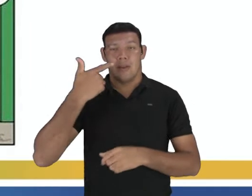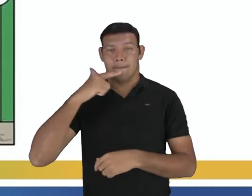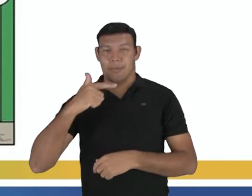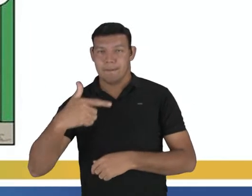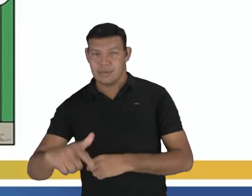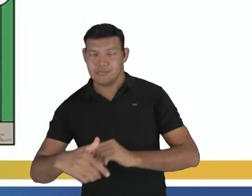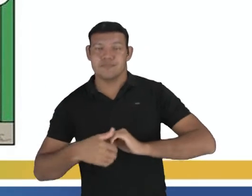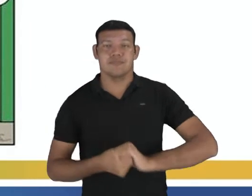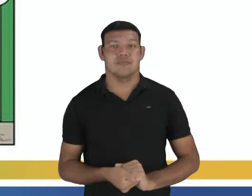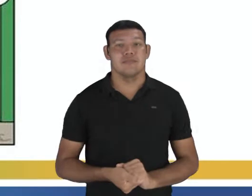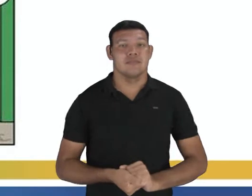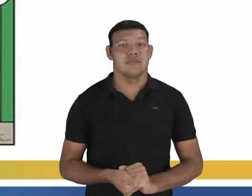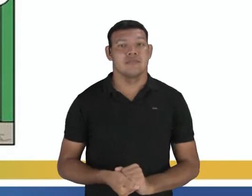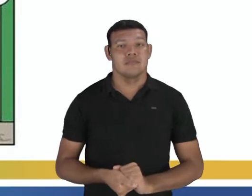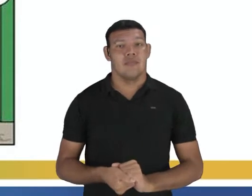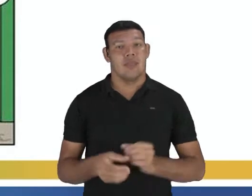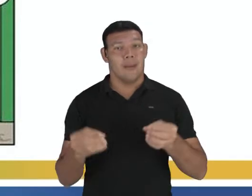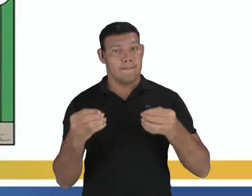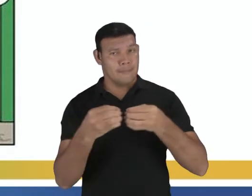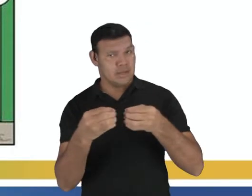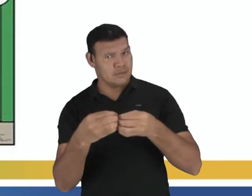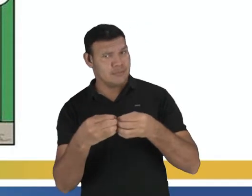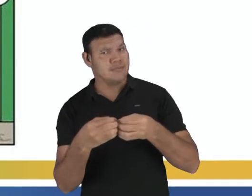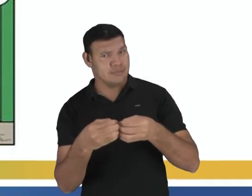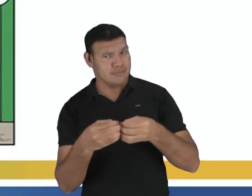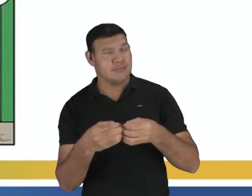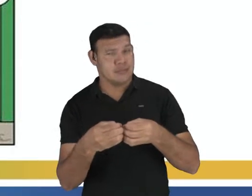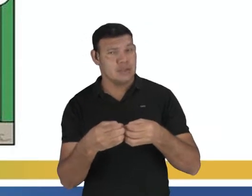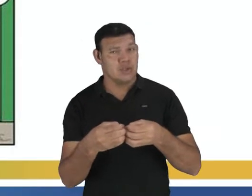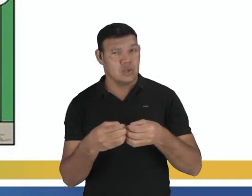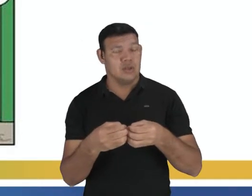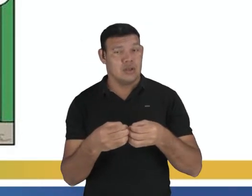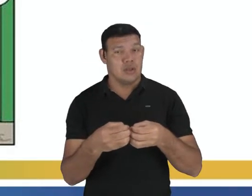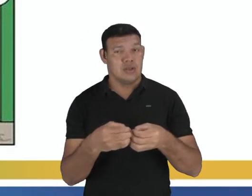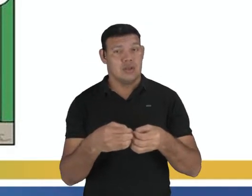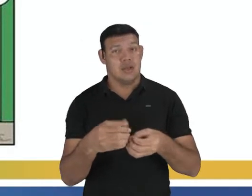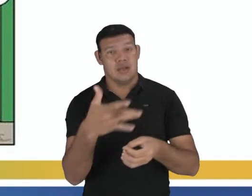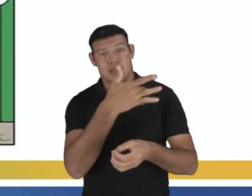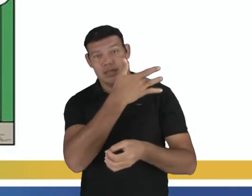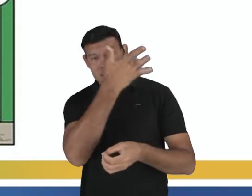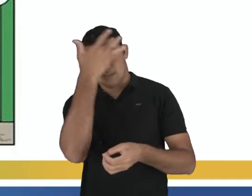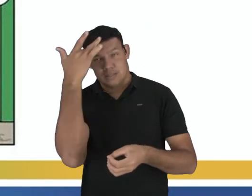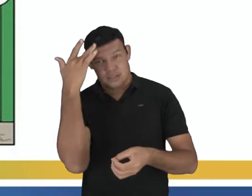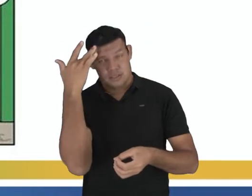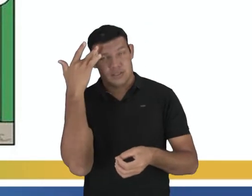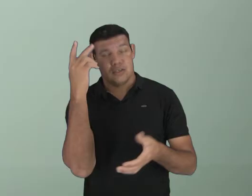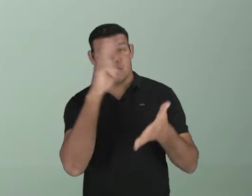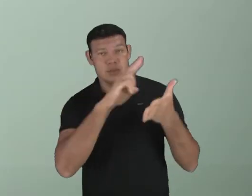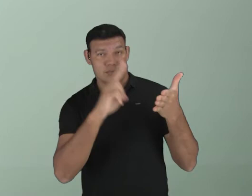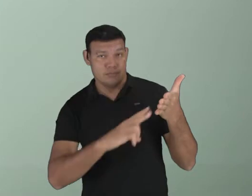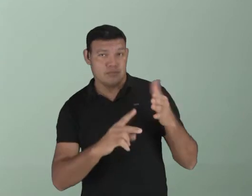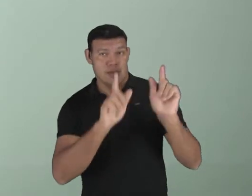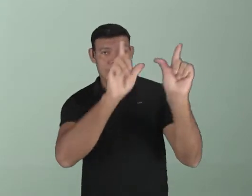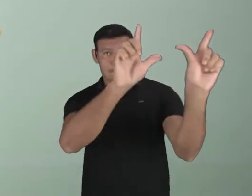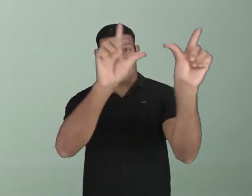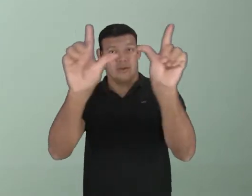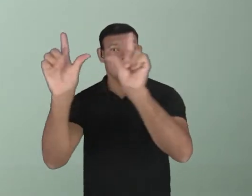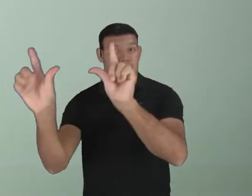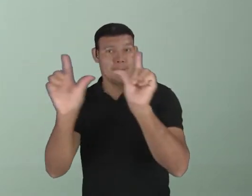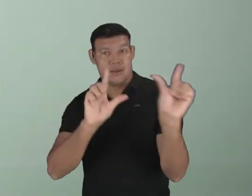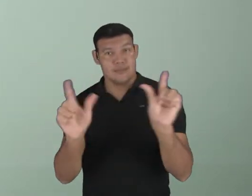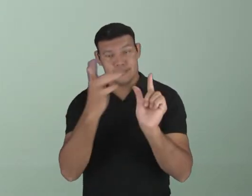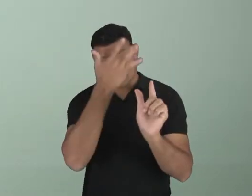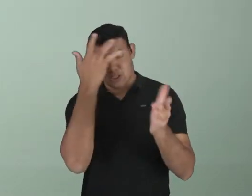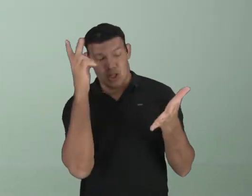linguagem, que é se aproximando aí do seu público-alvo, essa história em quadrinhos faz com que o